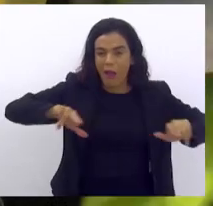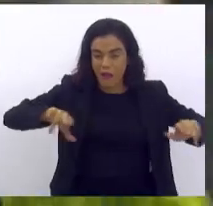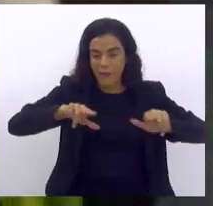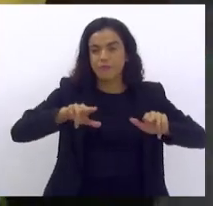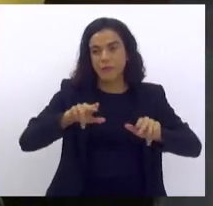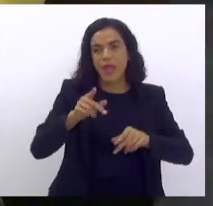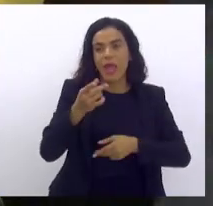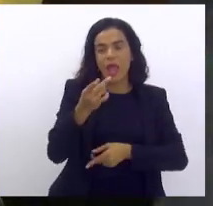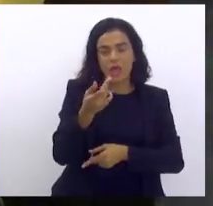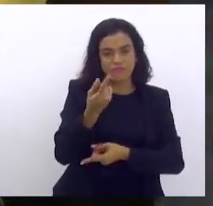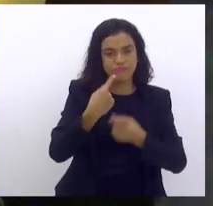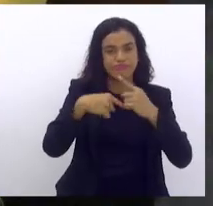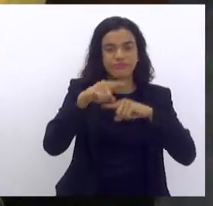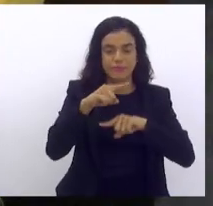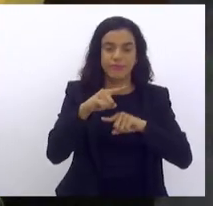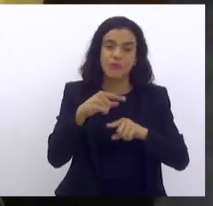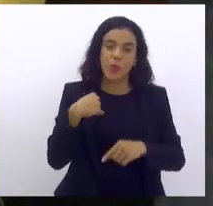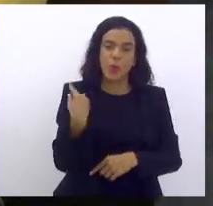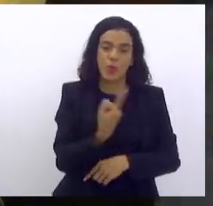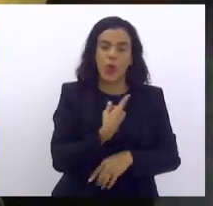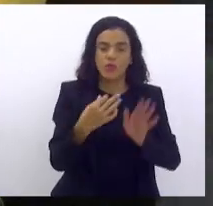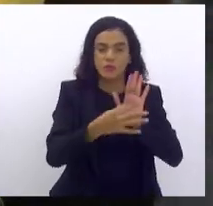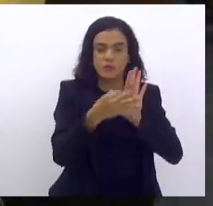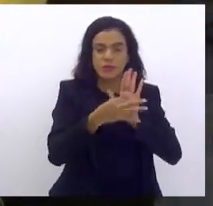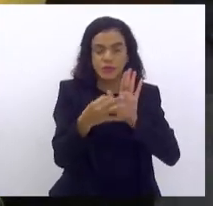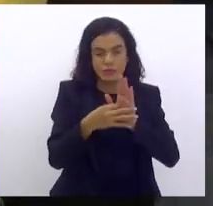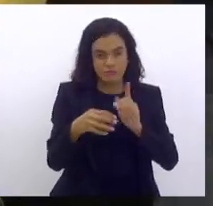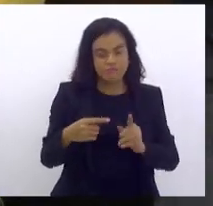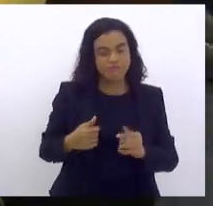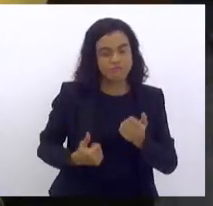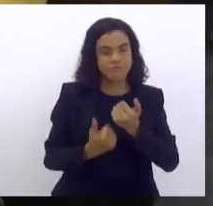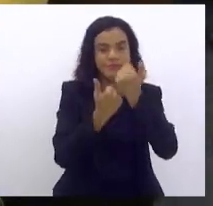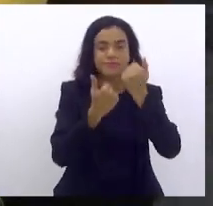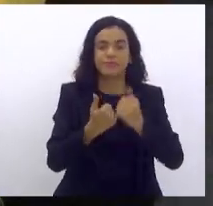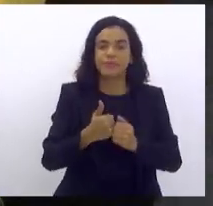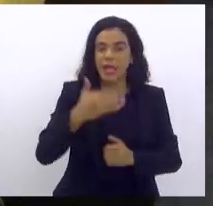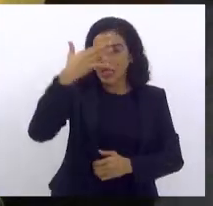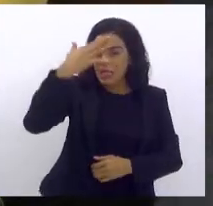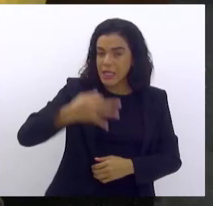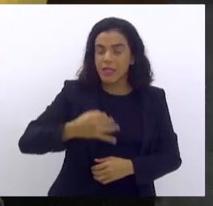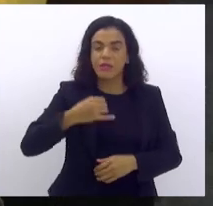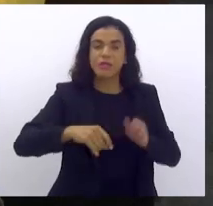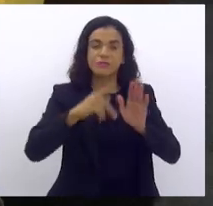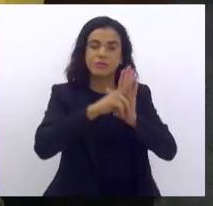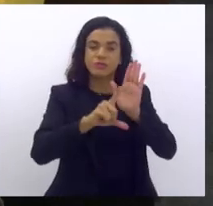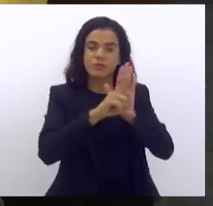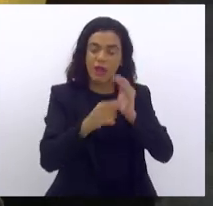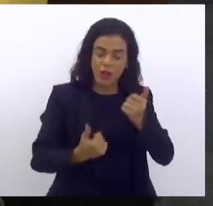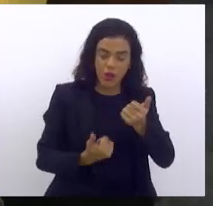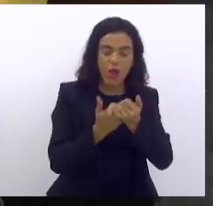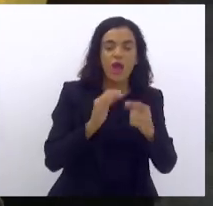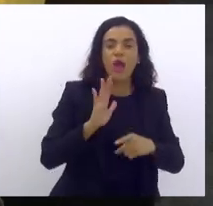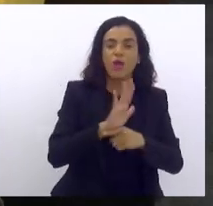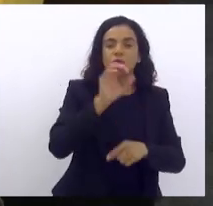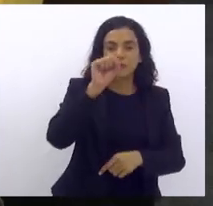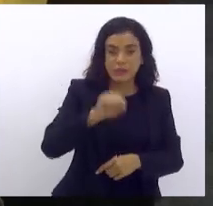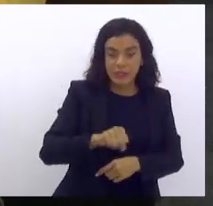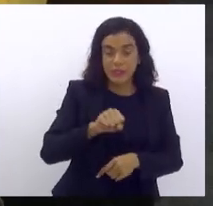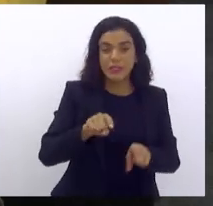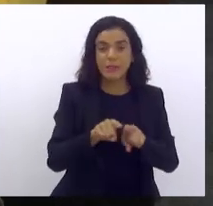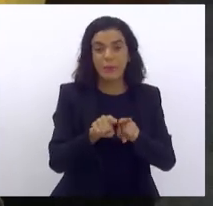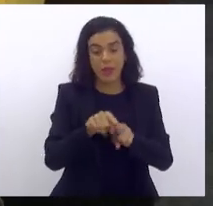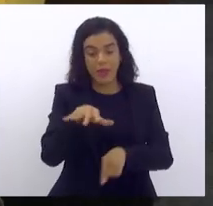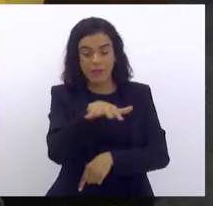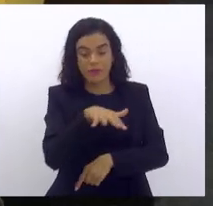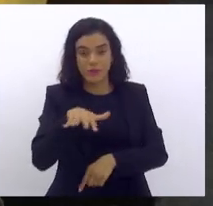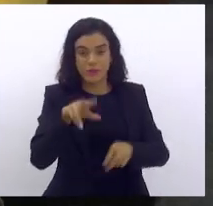Então, o nosso parecer é favorável, entendendo que esse projeto de lei ajuda e contribui, mas que a questão